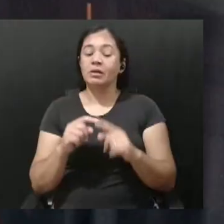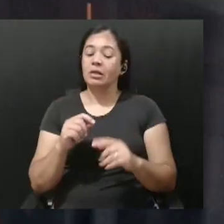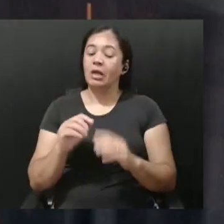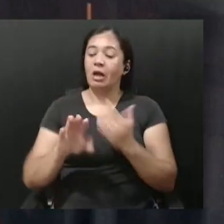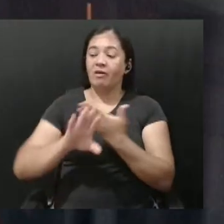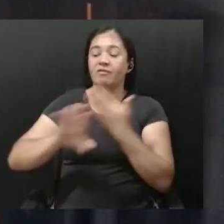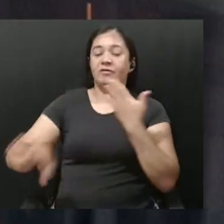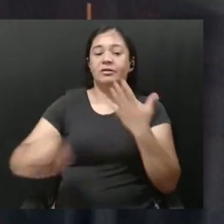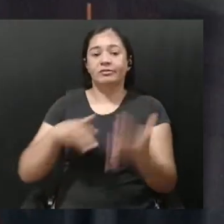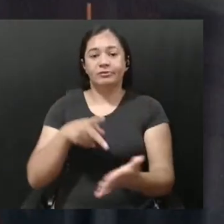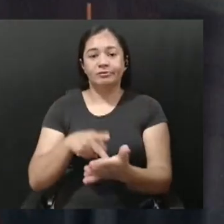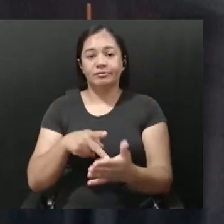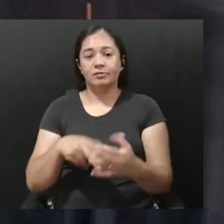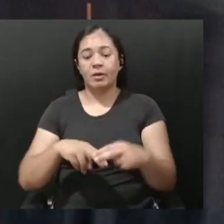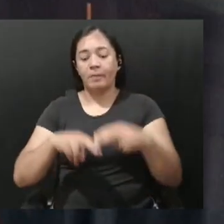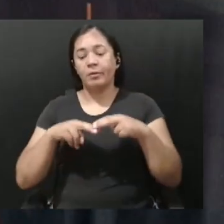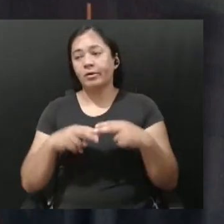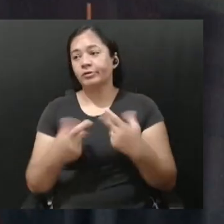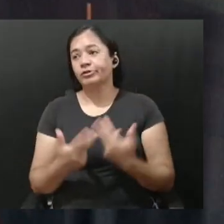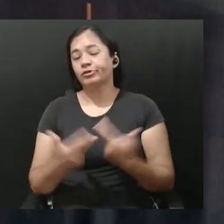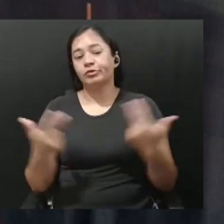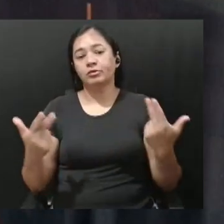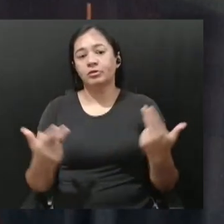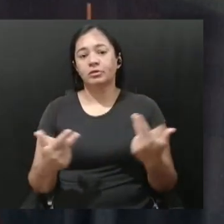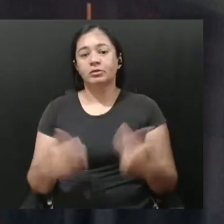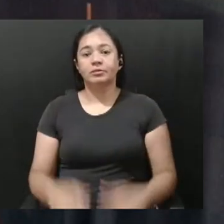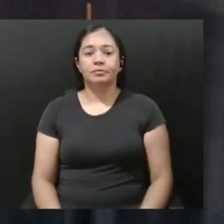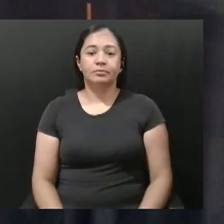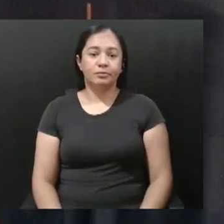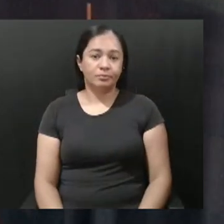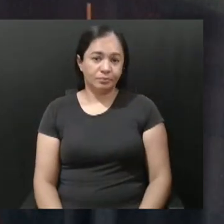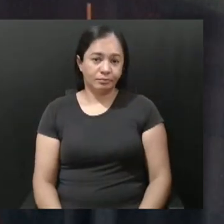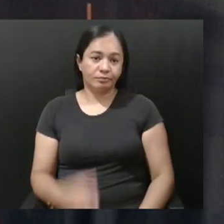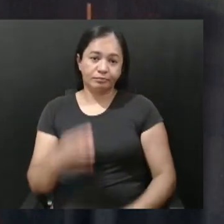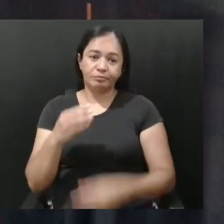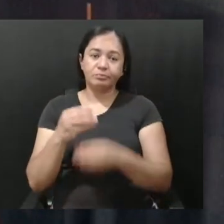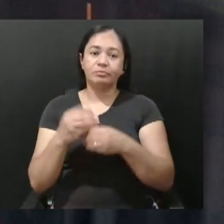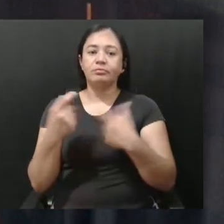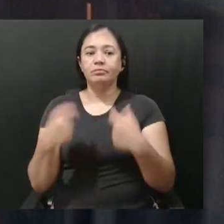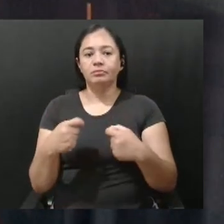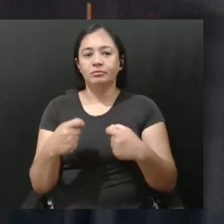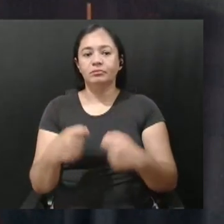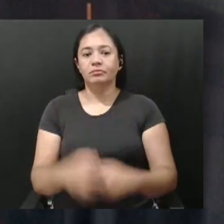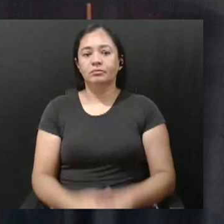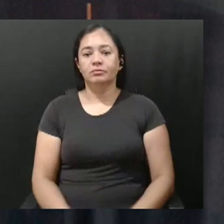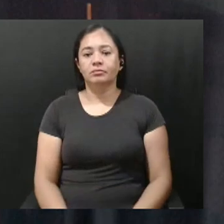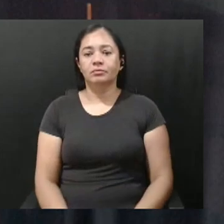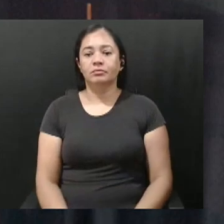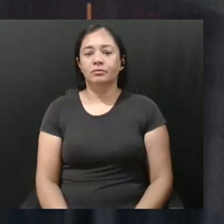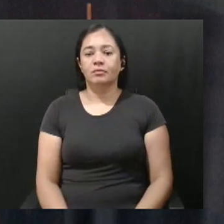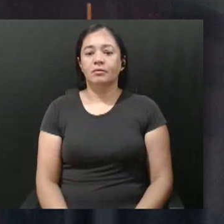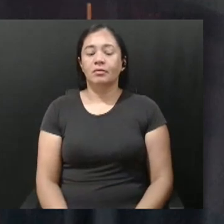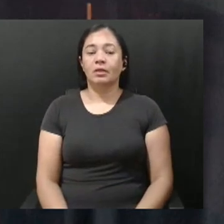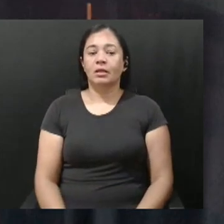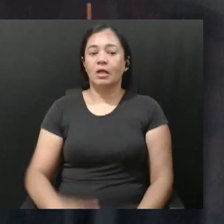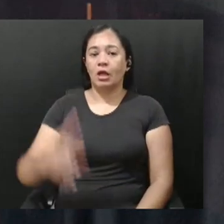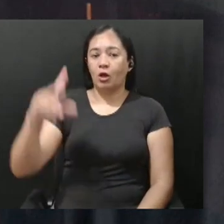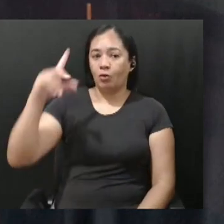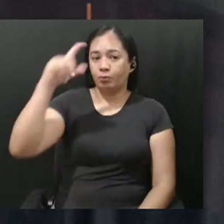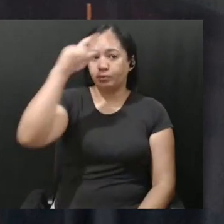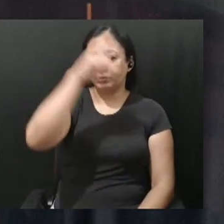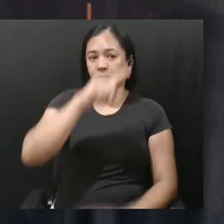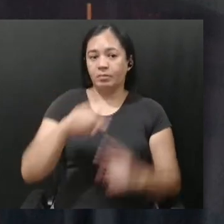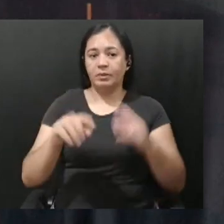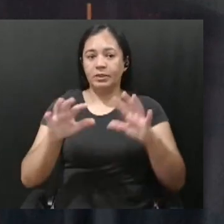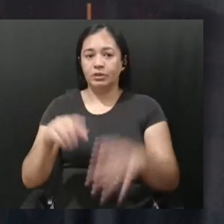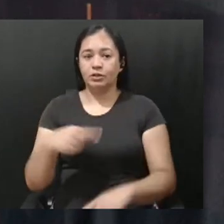outras questões que podem estar ali se somando, né. Então, tem essa complexidade, mas é isso, né, a gente tem que começar esse movimento de